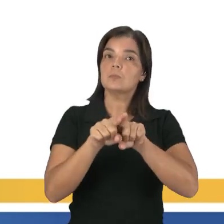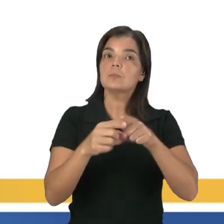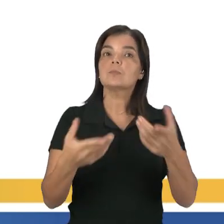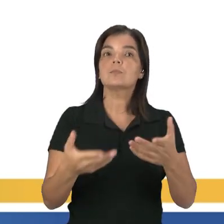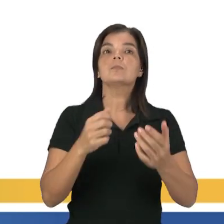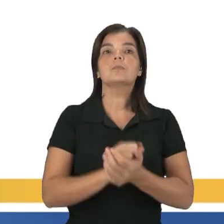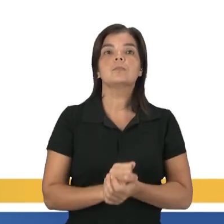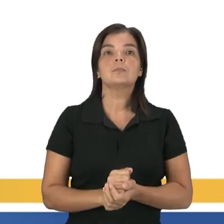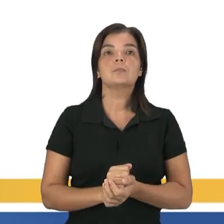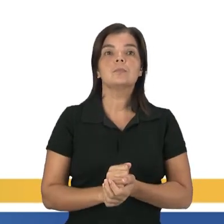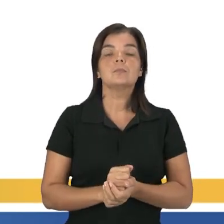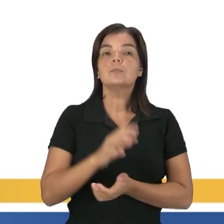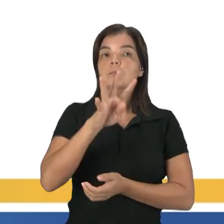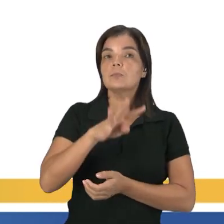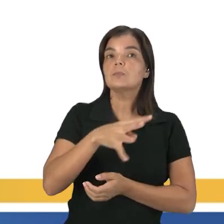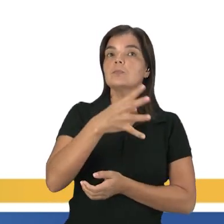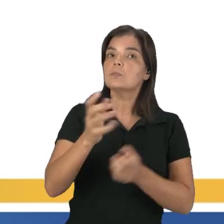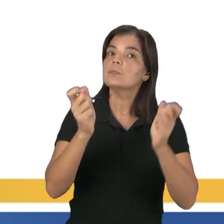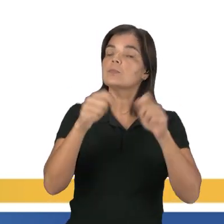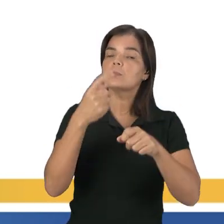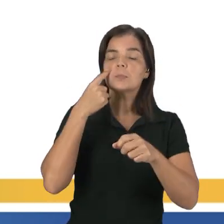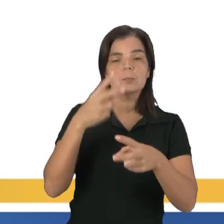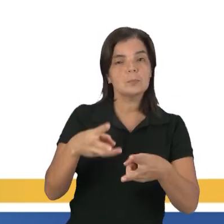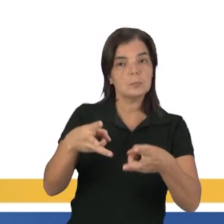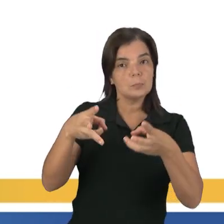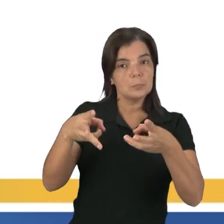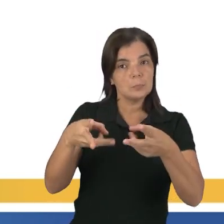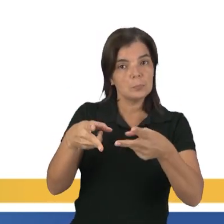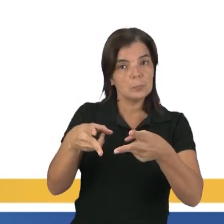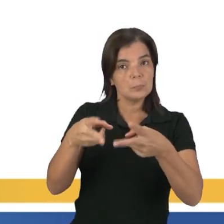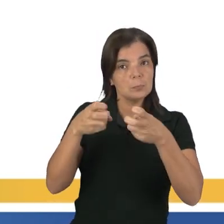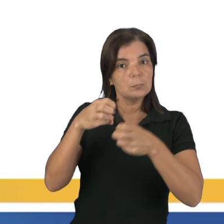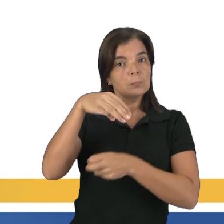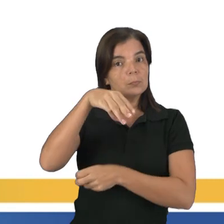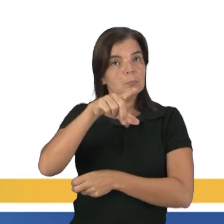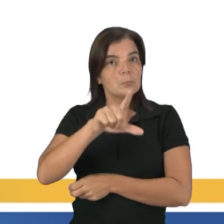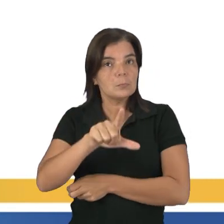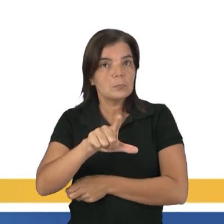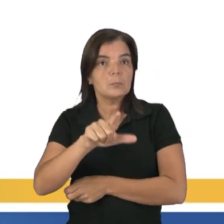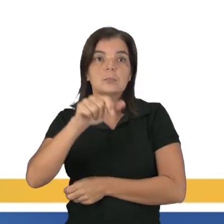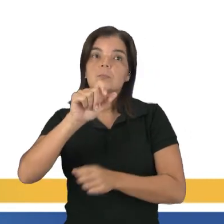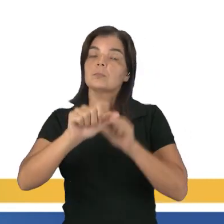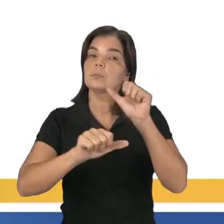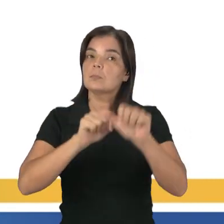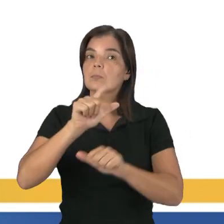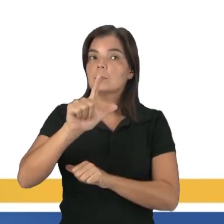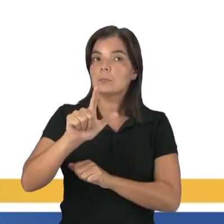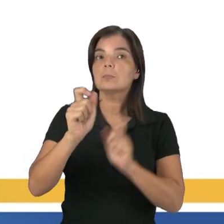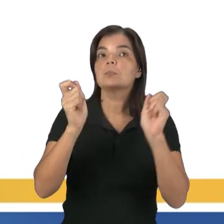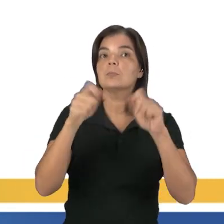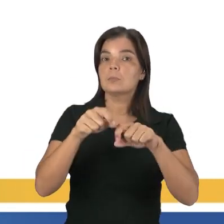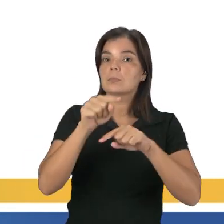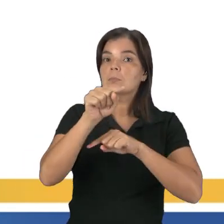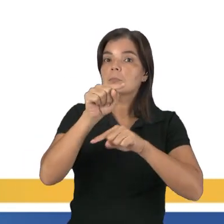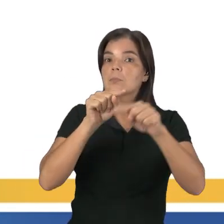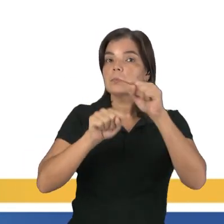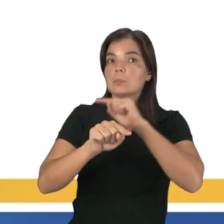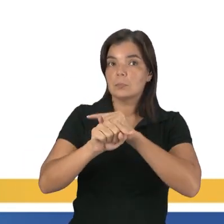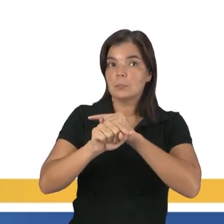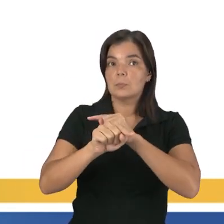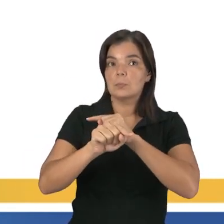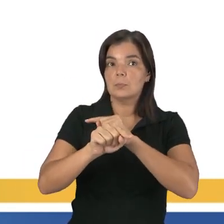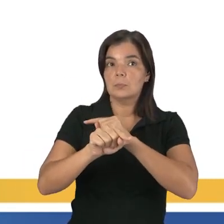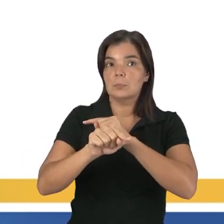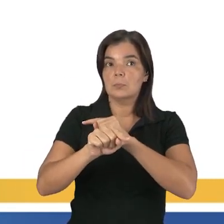seguindo a tabela de conversão, podemos perceber que para converter mililitros para litros, devemos, no caso,